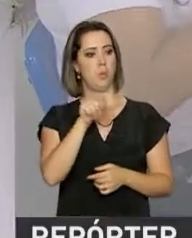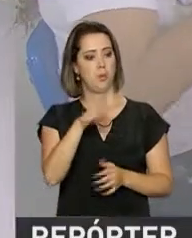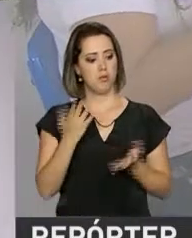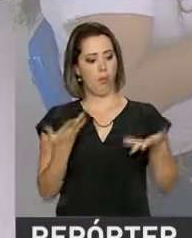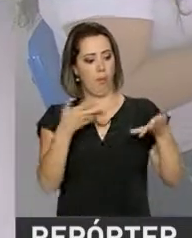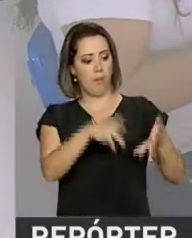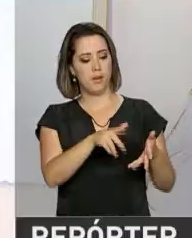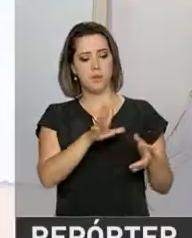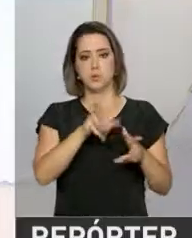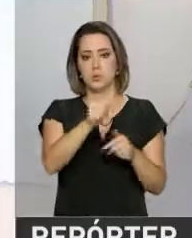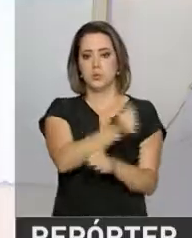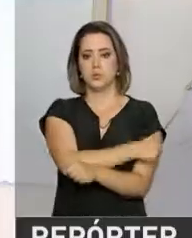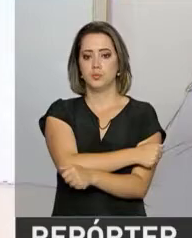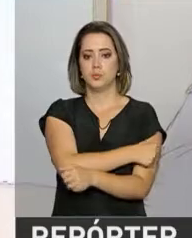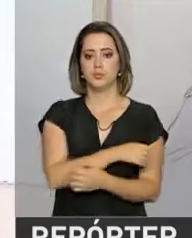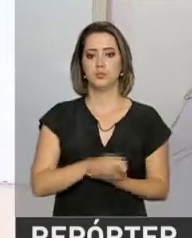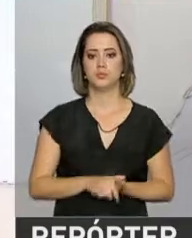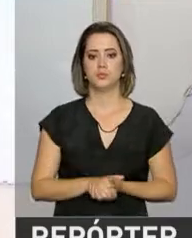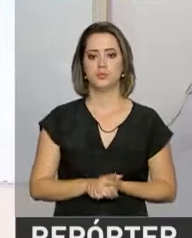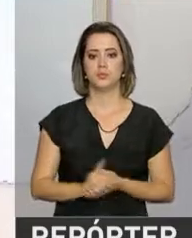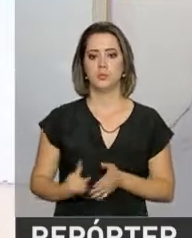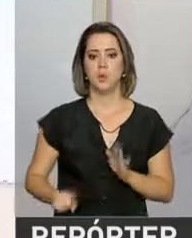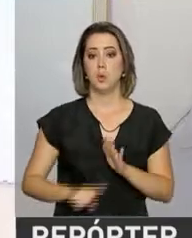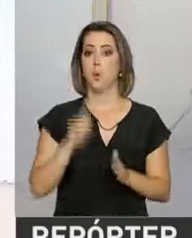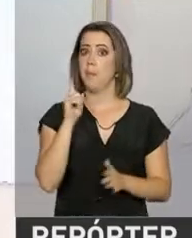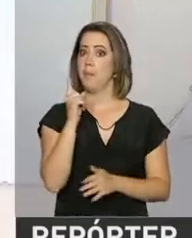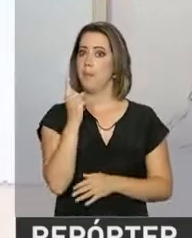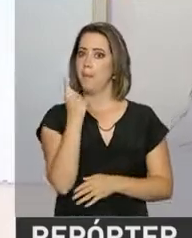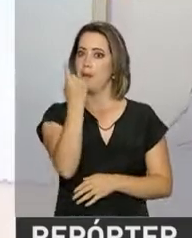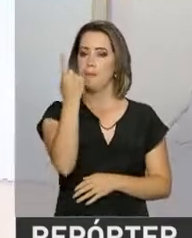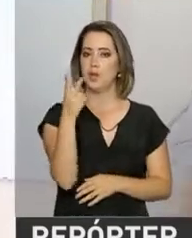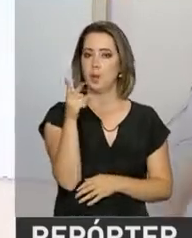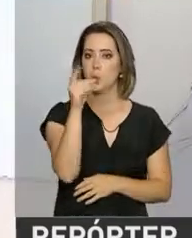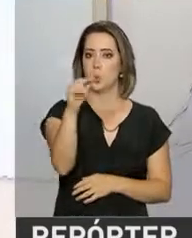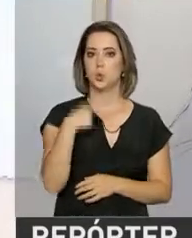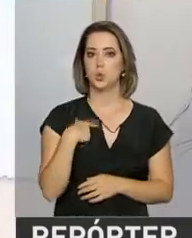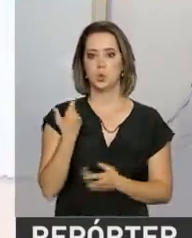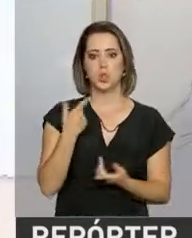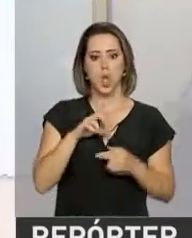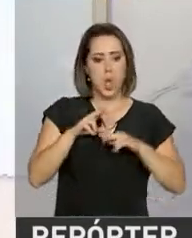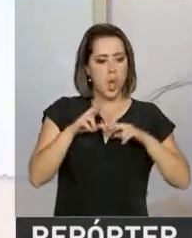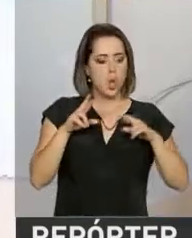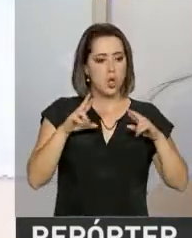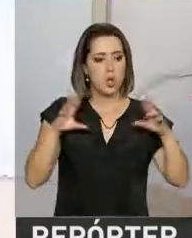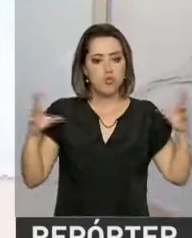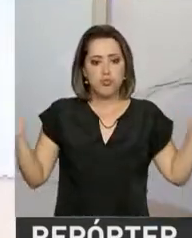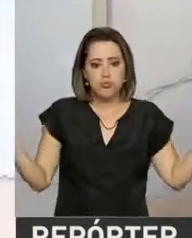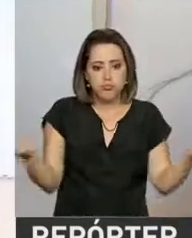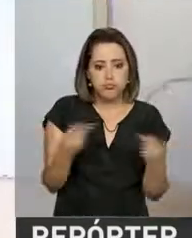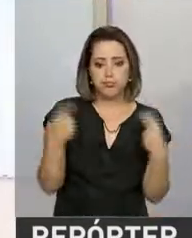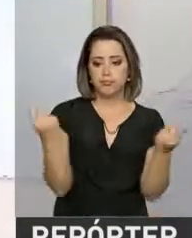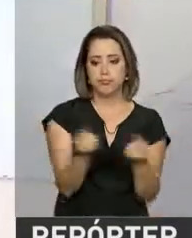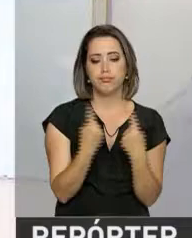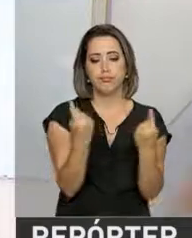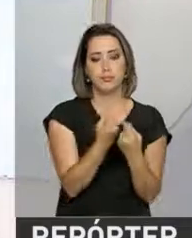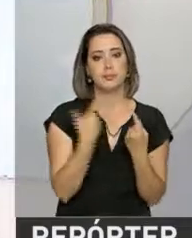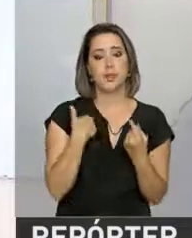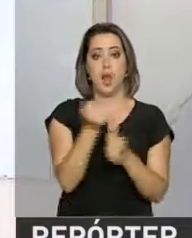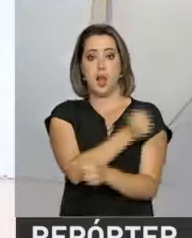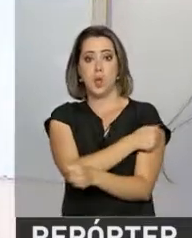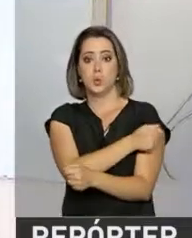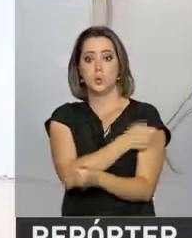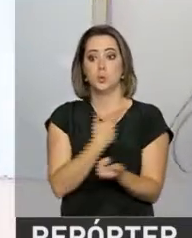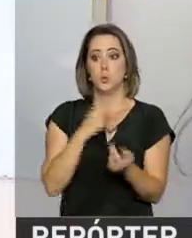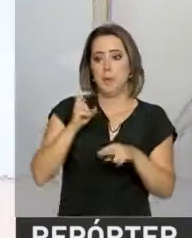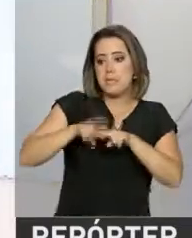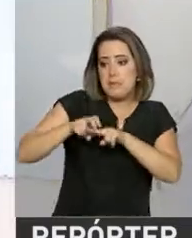dos estudantes. No primeiro dia, eu achei que iam vir poucos, a sala lotou, tinha aluno no chão, entendeu? Essa sala tinha aluno sentado e tal, eu tive que